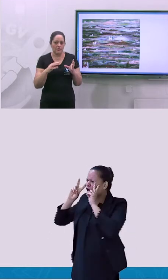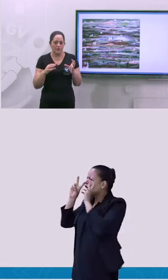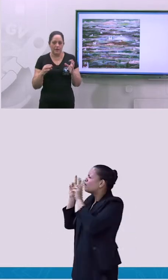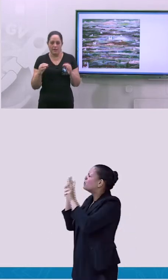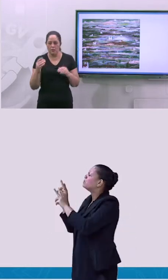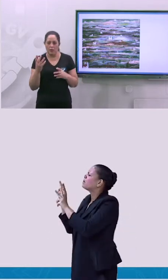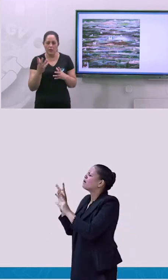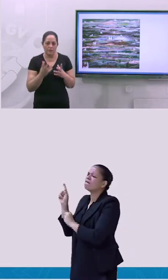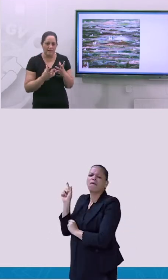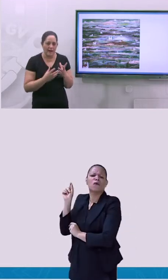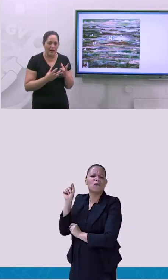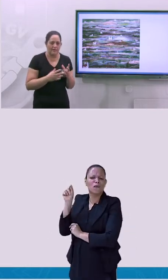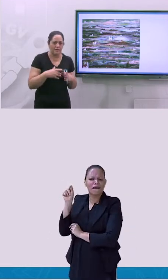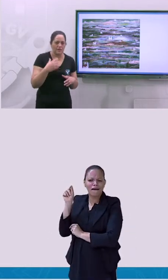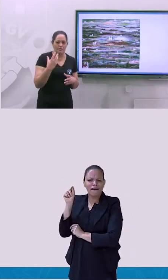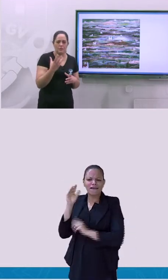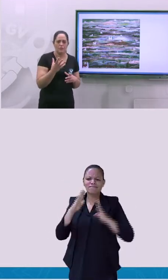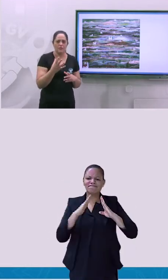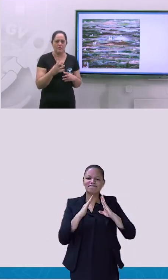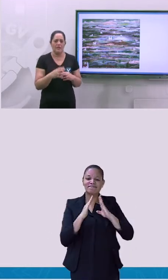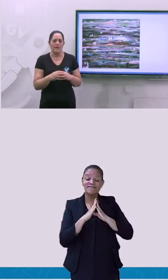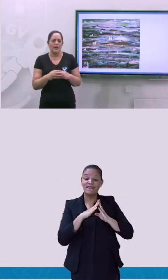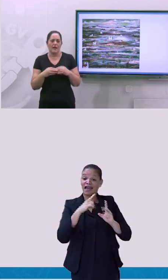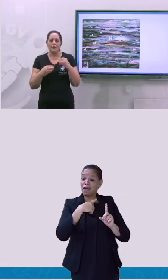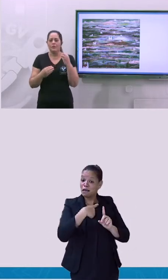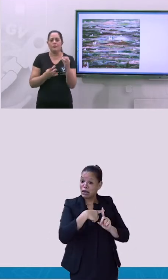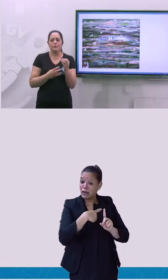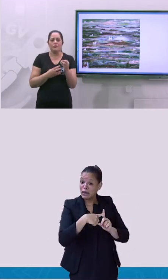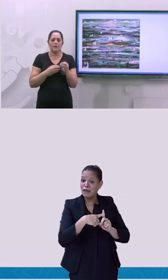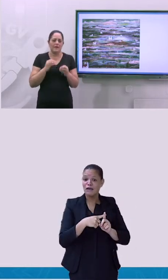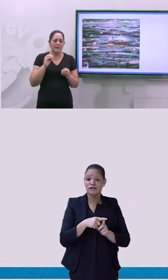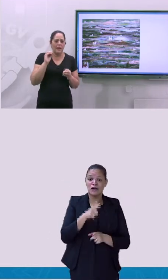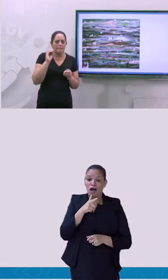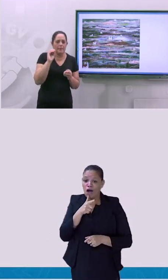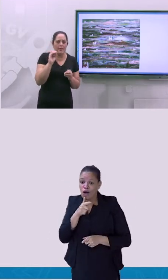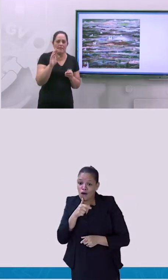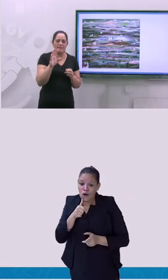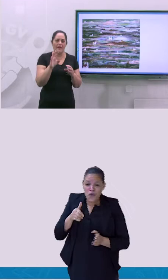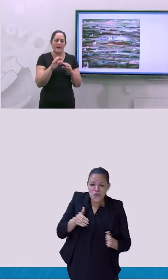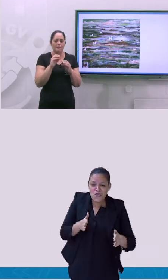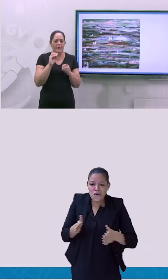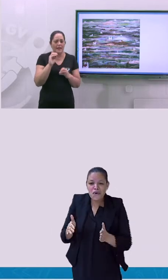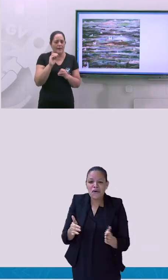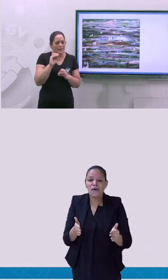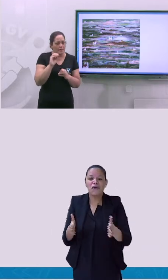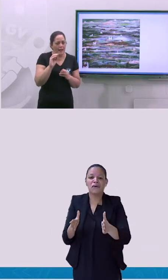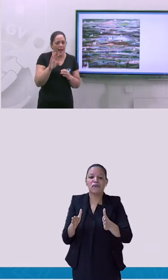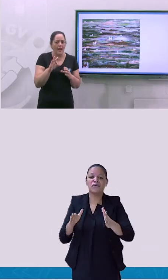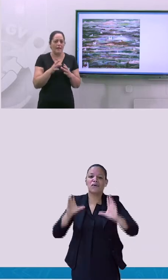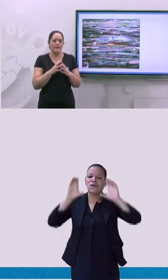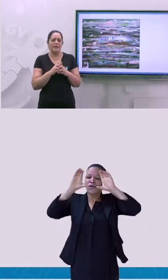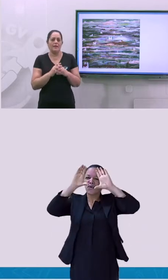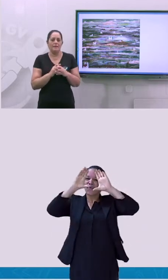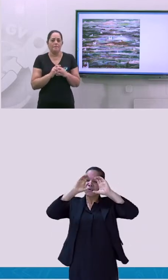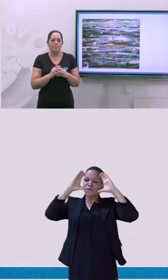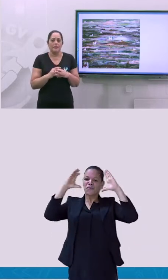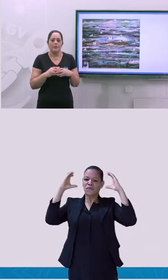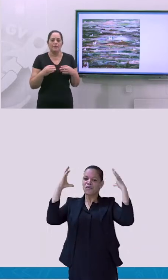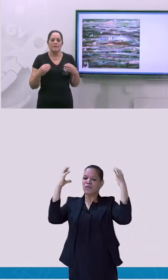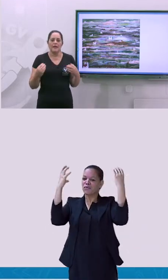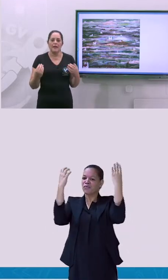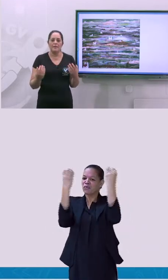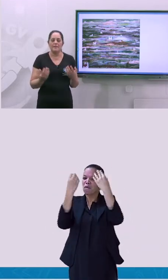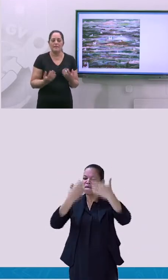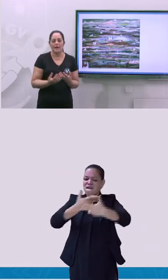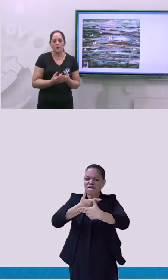gente pode ver, tem um rio, será? Tem muitas nuvens. Lá no fundo tem uma terra bem seca, bem árida, né? Então